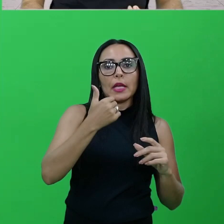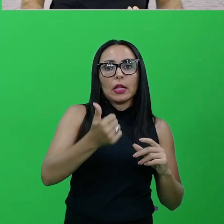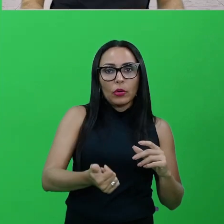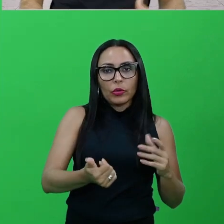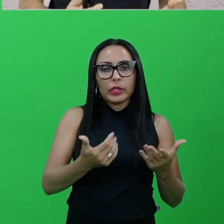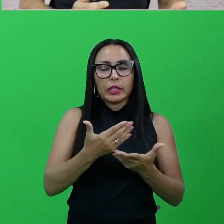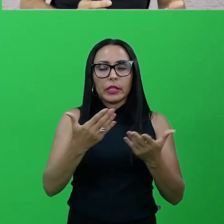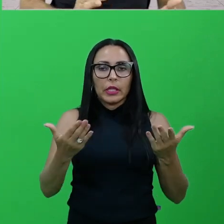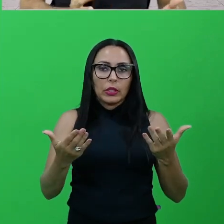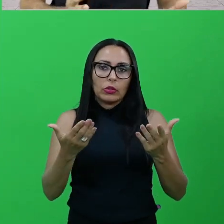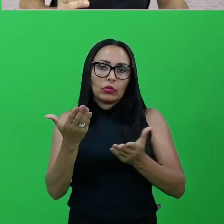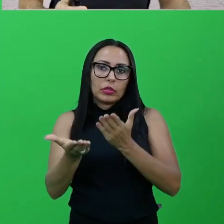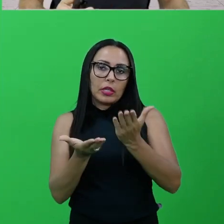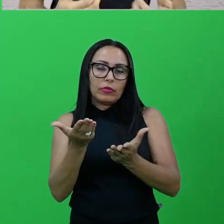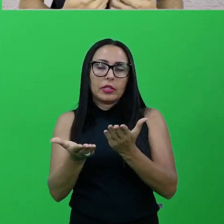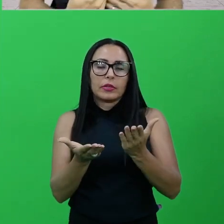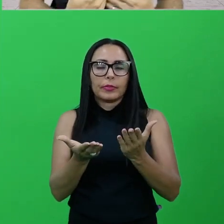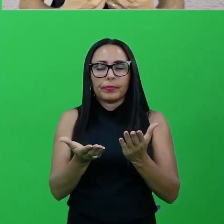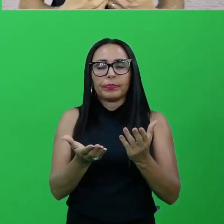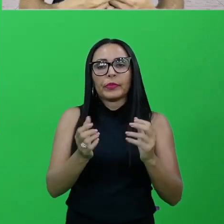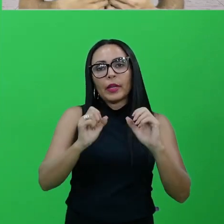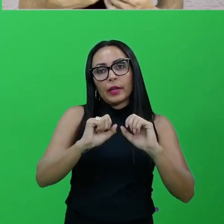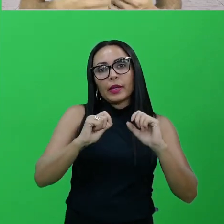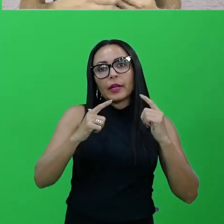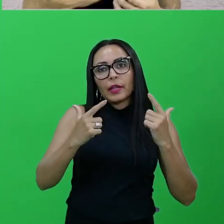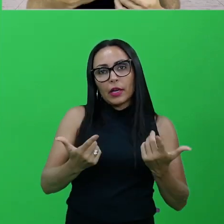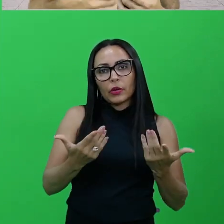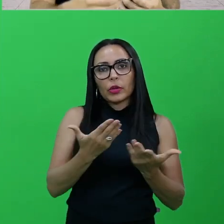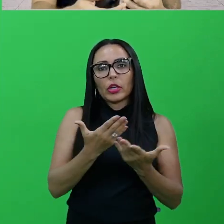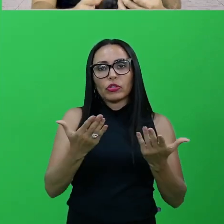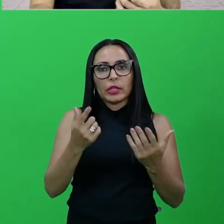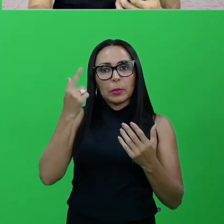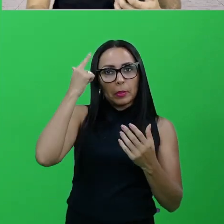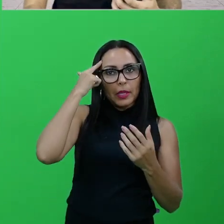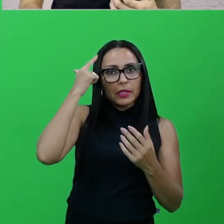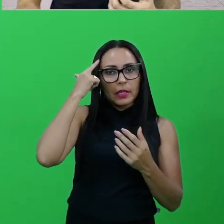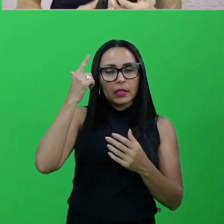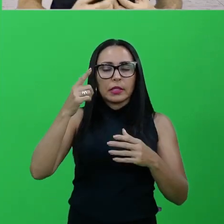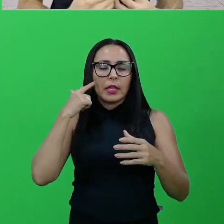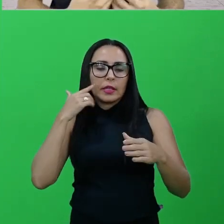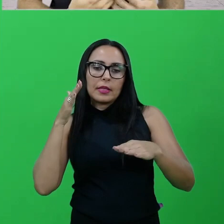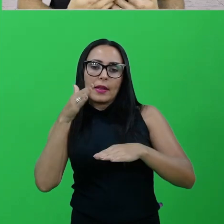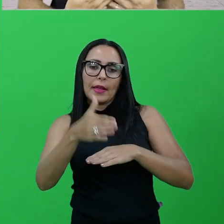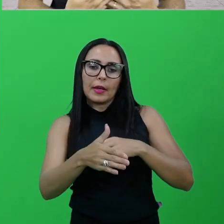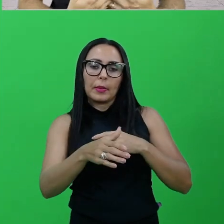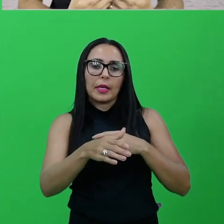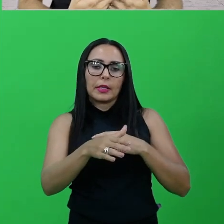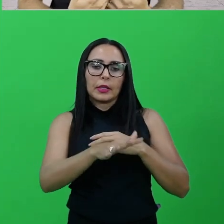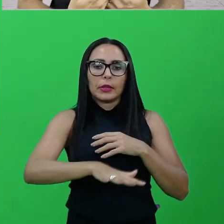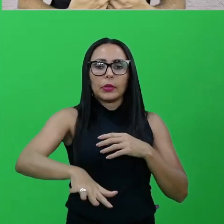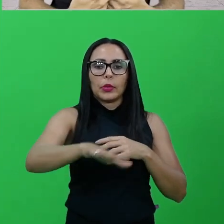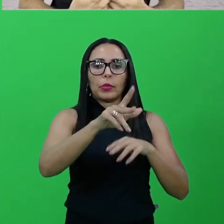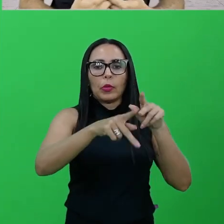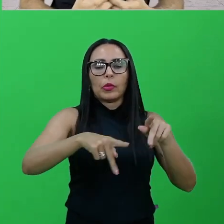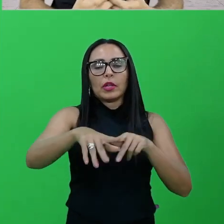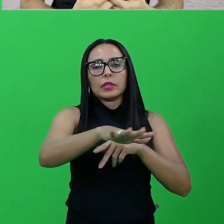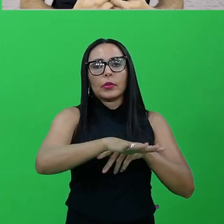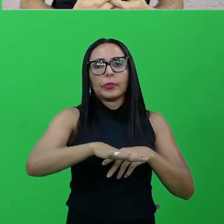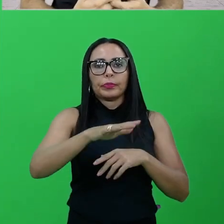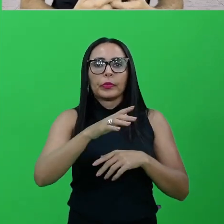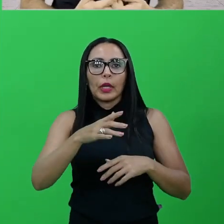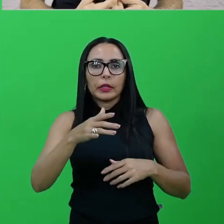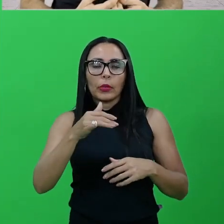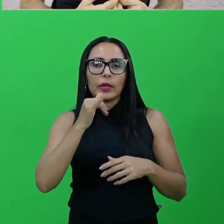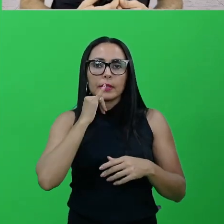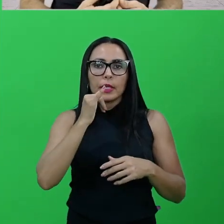de um serviço, é claro que a gente presume que é algo que alcança diretamente a população. Então, por exemplo, quando a gente fala